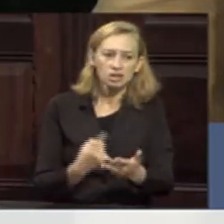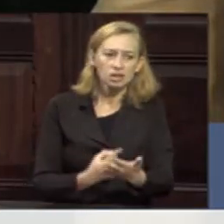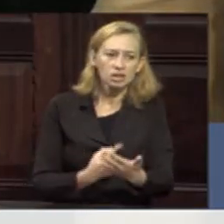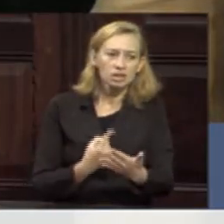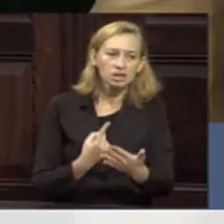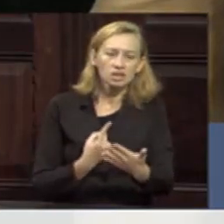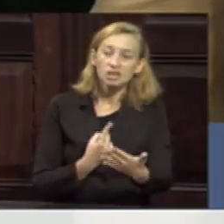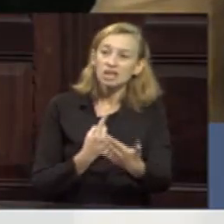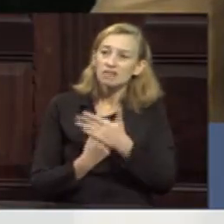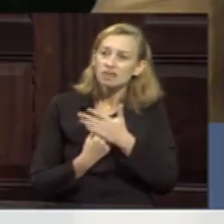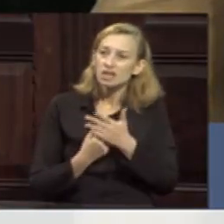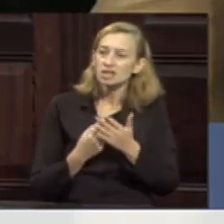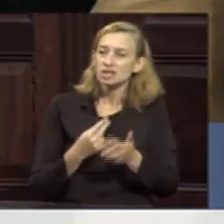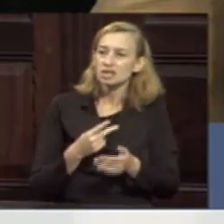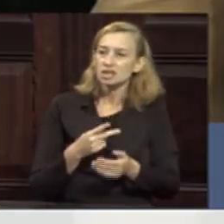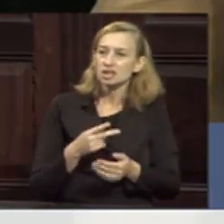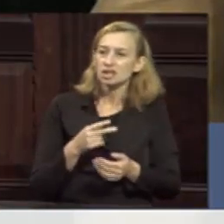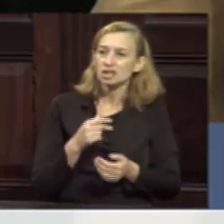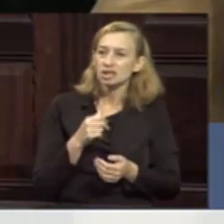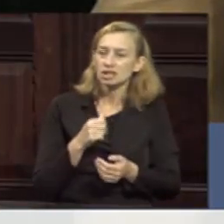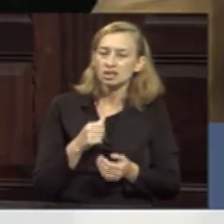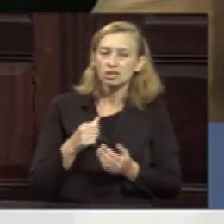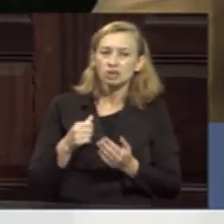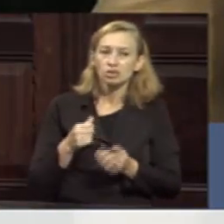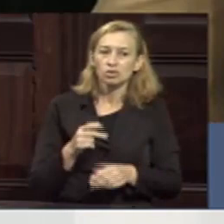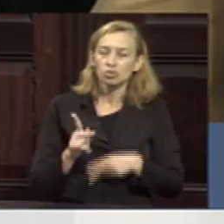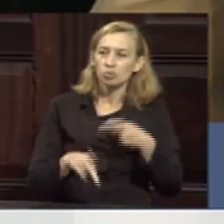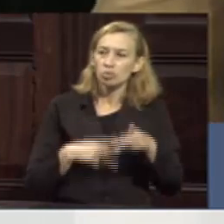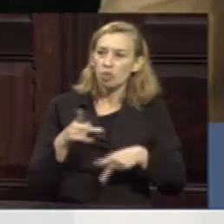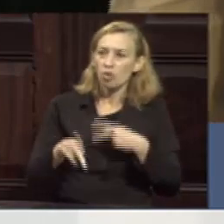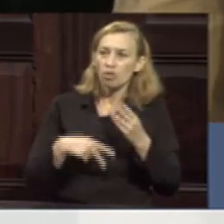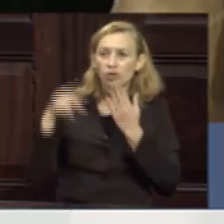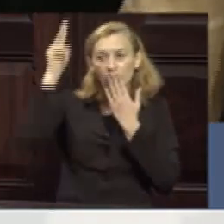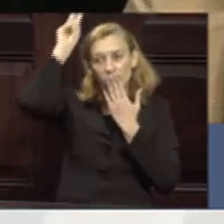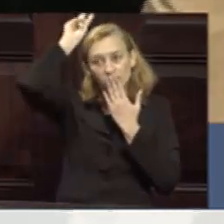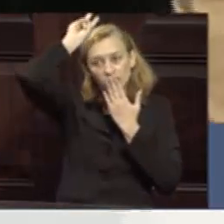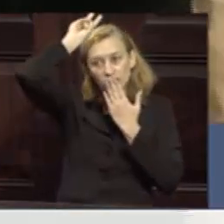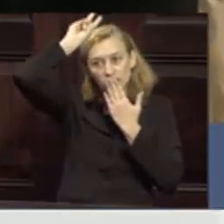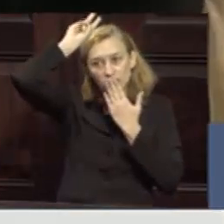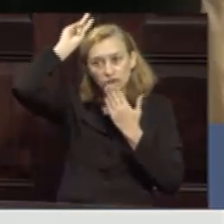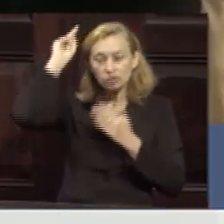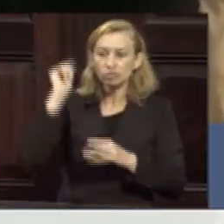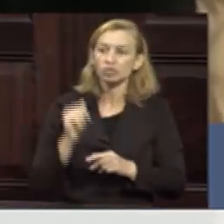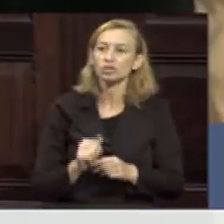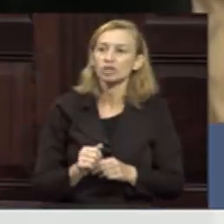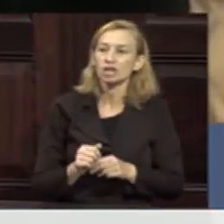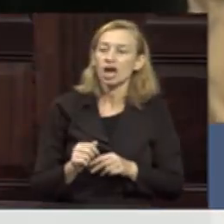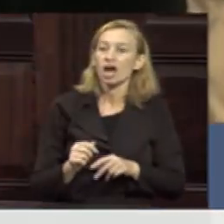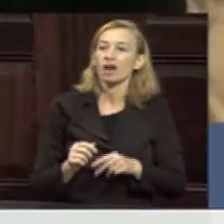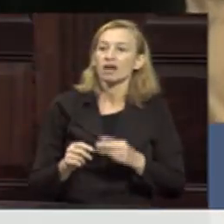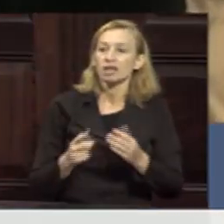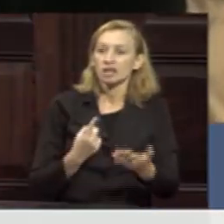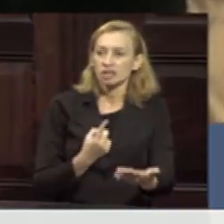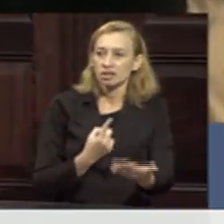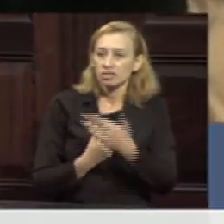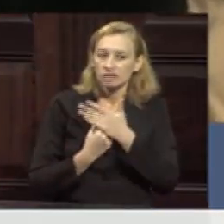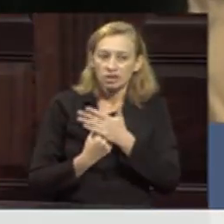indígenas, na defesa das minorias e daquela parcela da população considerada como